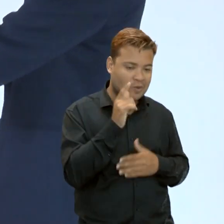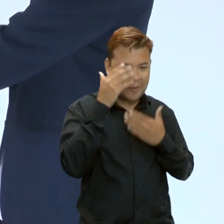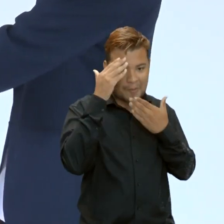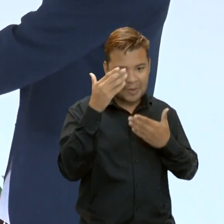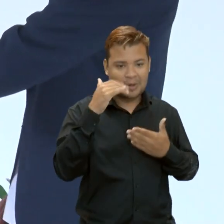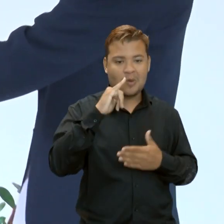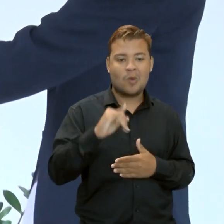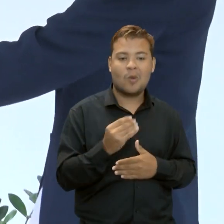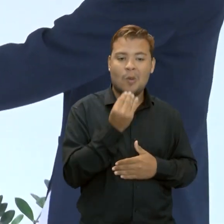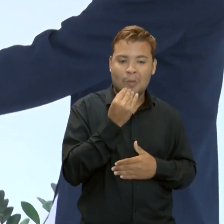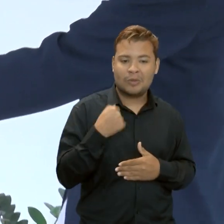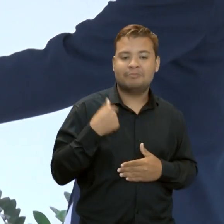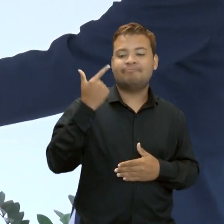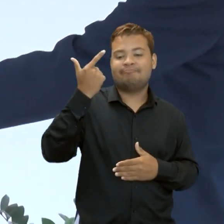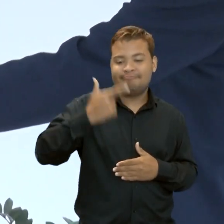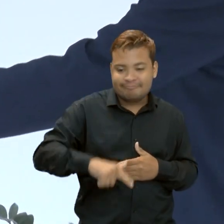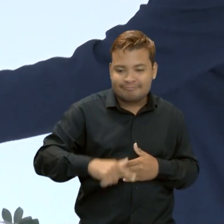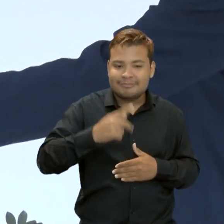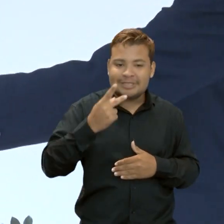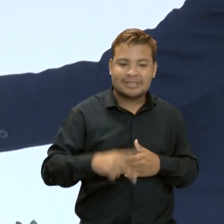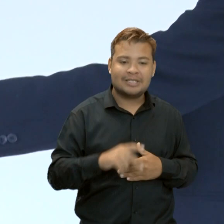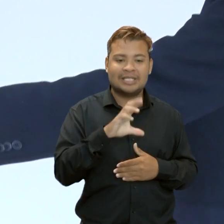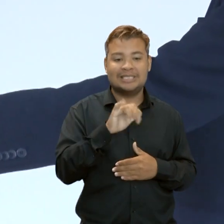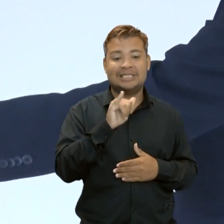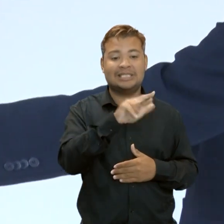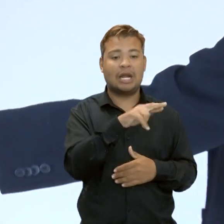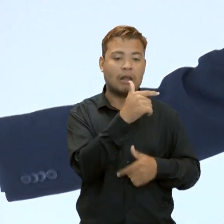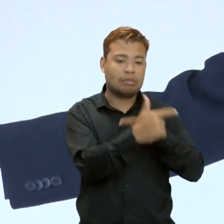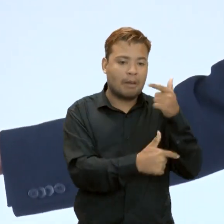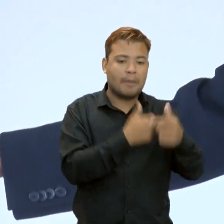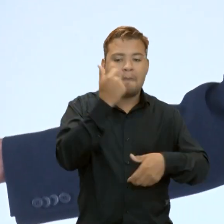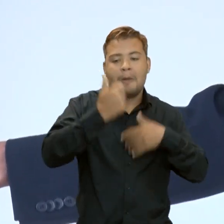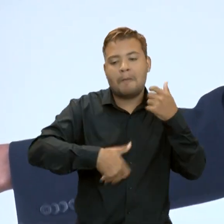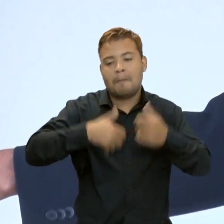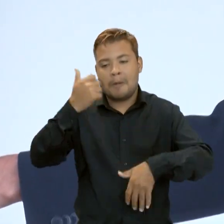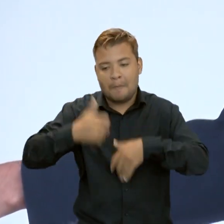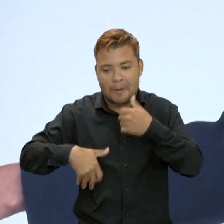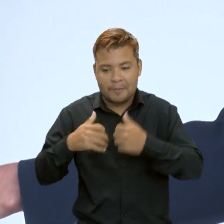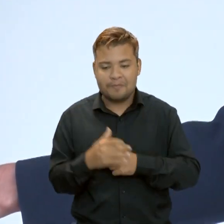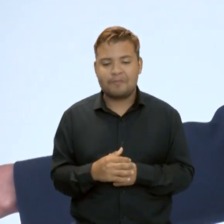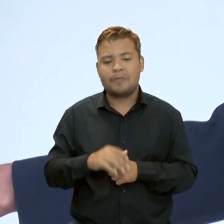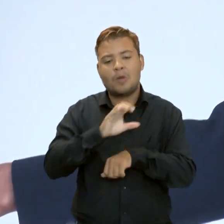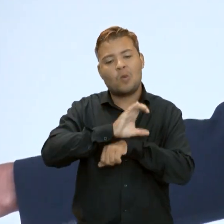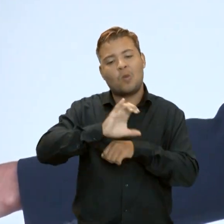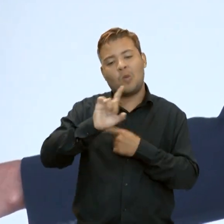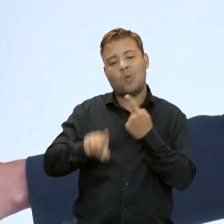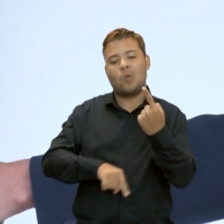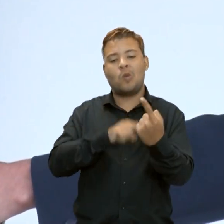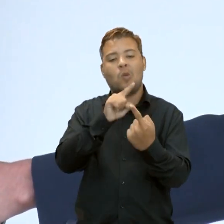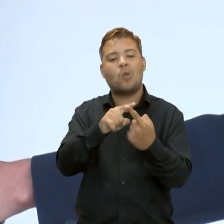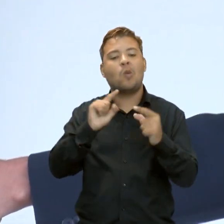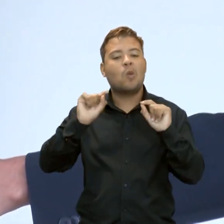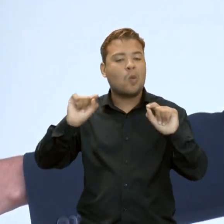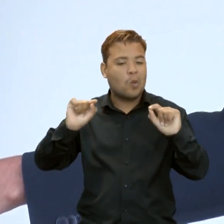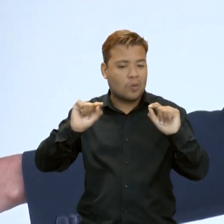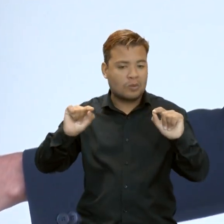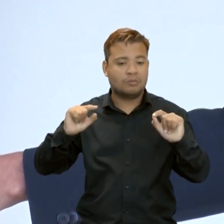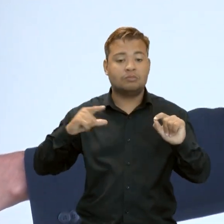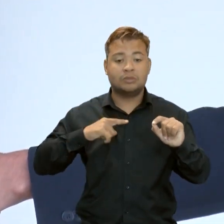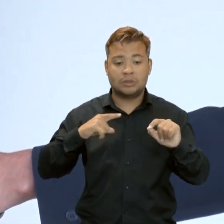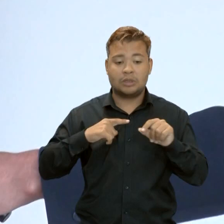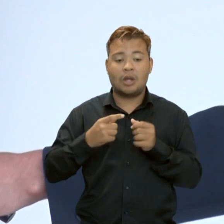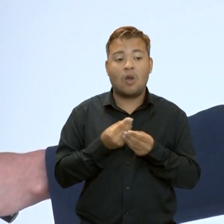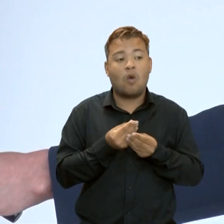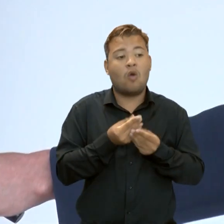para divulgar mais uma vez as atividades do sear então a ideia desses cursos na verdade é ampliar a oferta de Formação